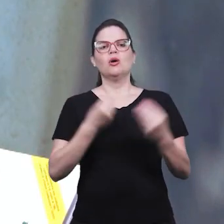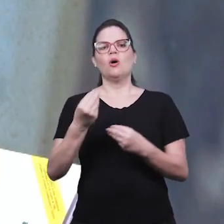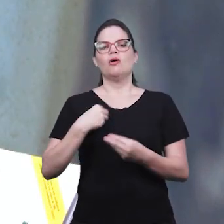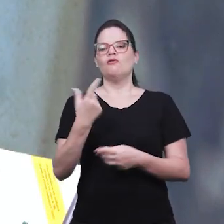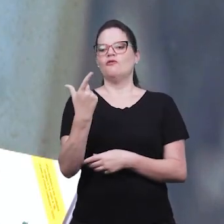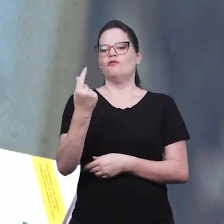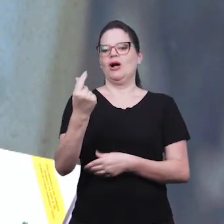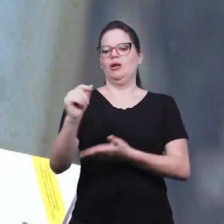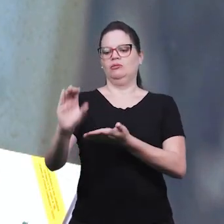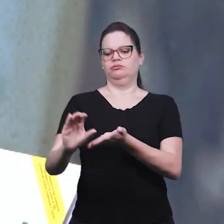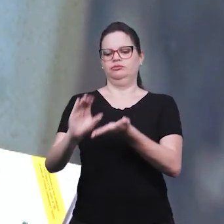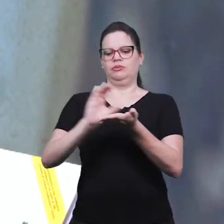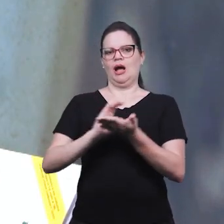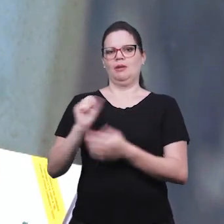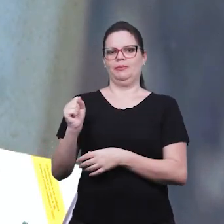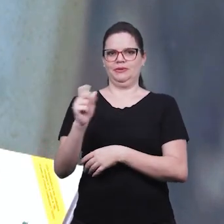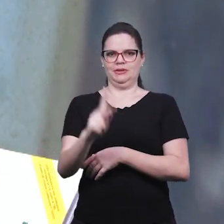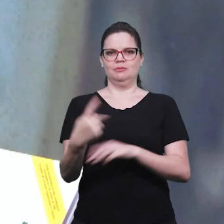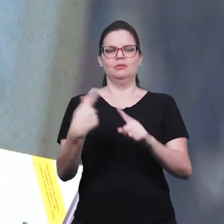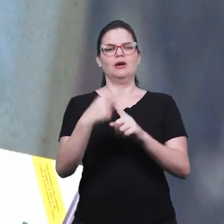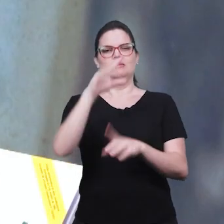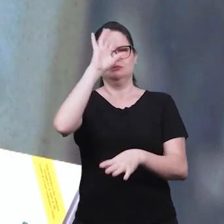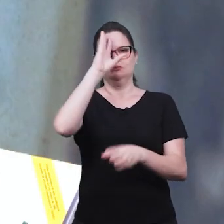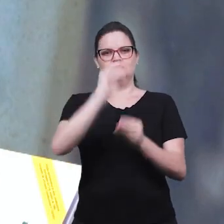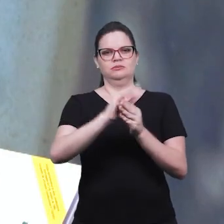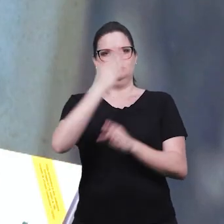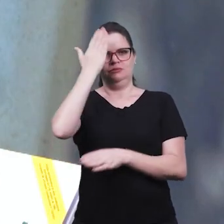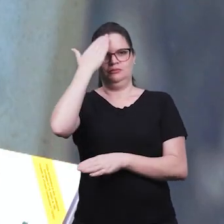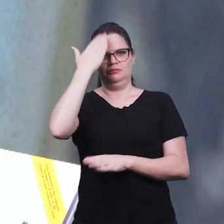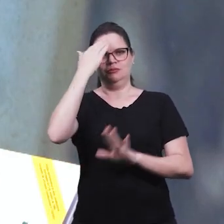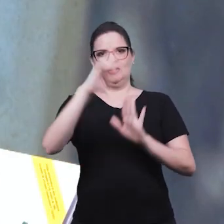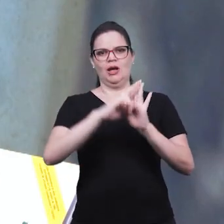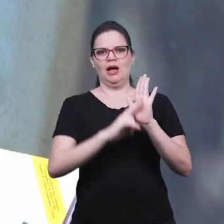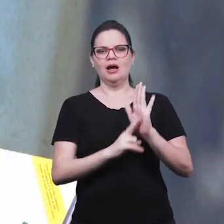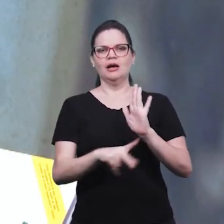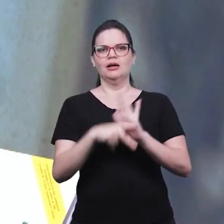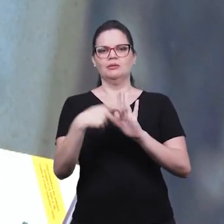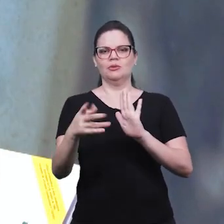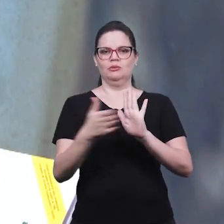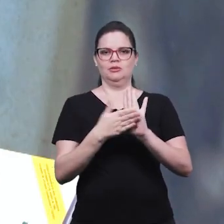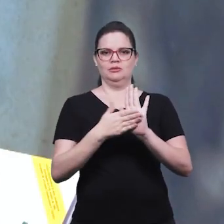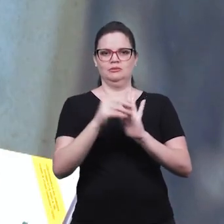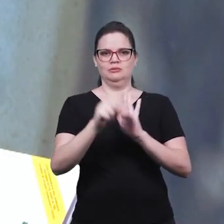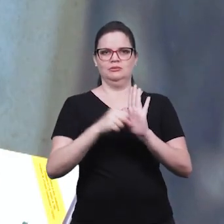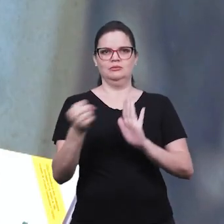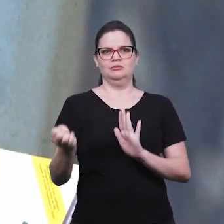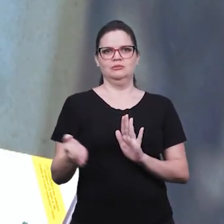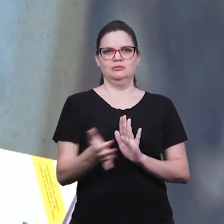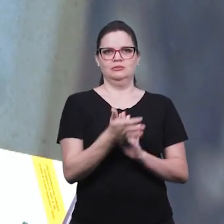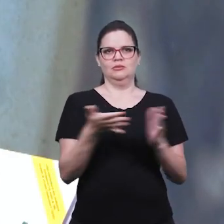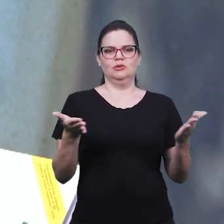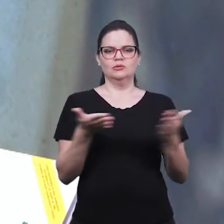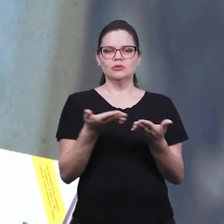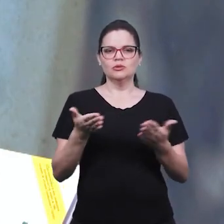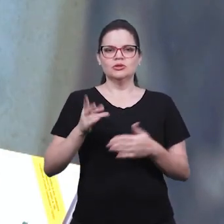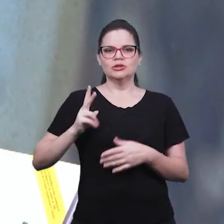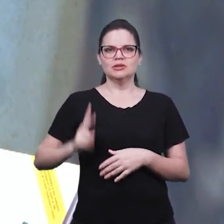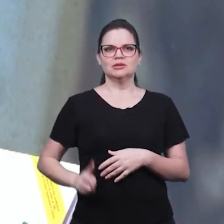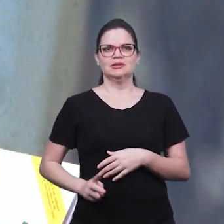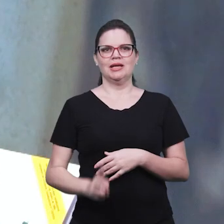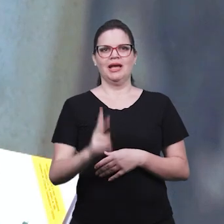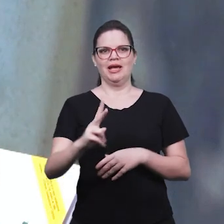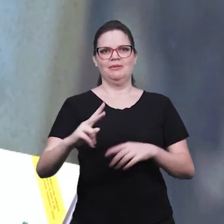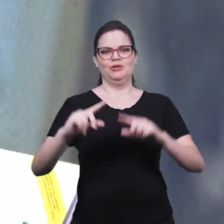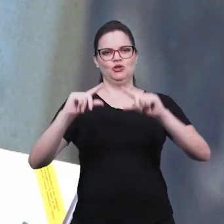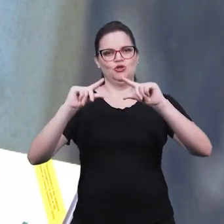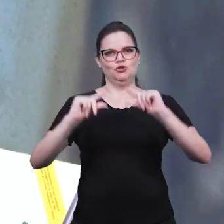pouco mais de tranquilidade. Porque a gente sabe que as regras da reforma da Previdência, elas estão